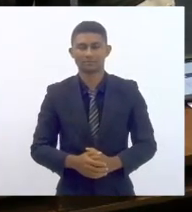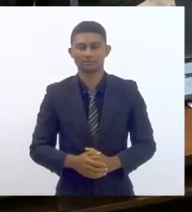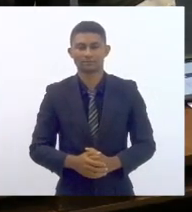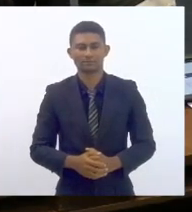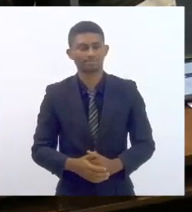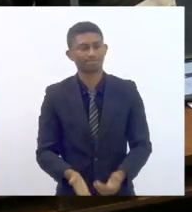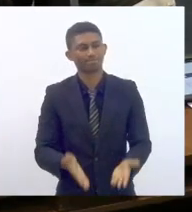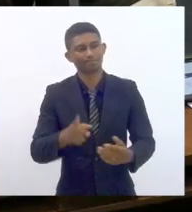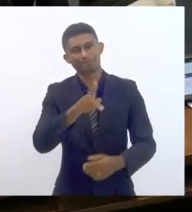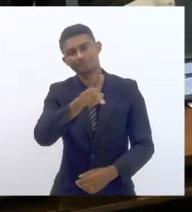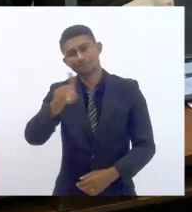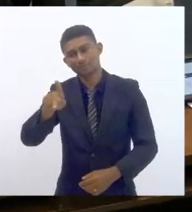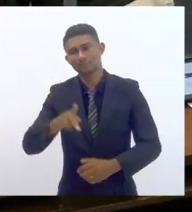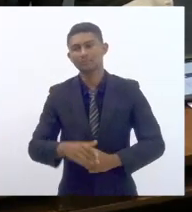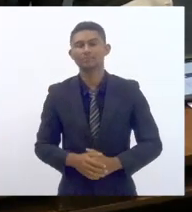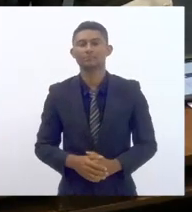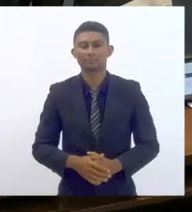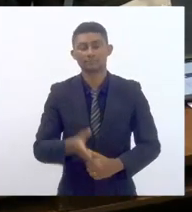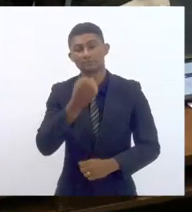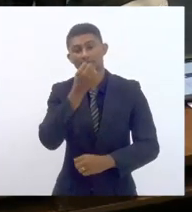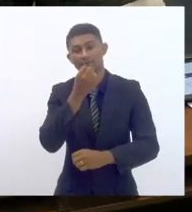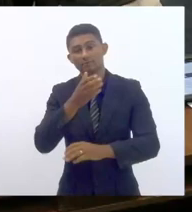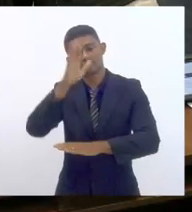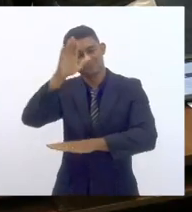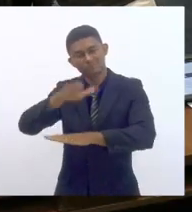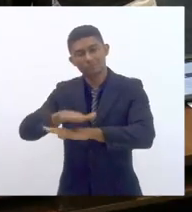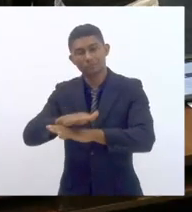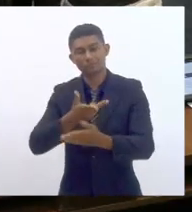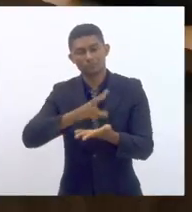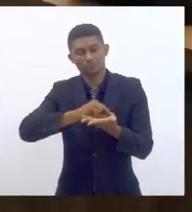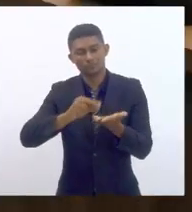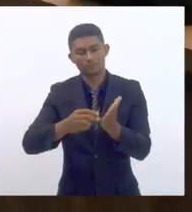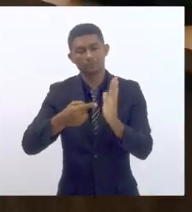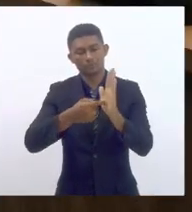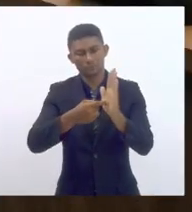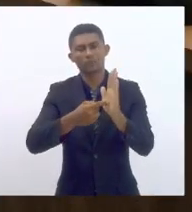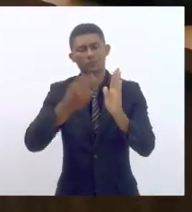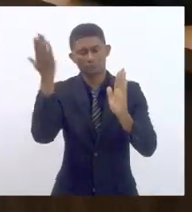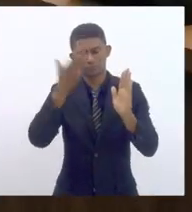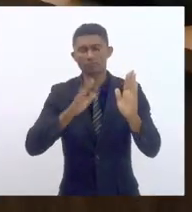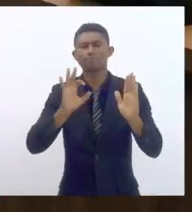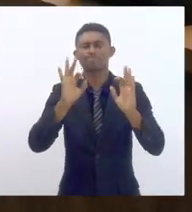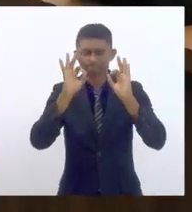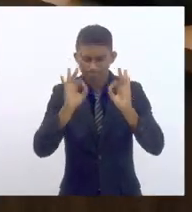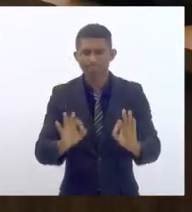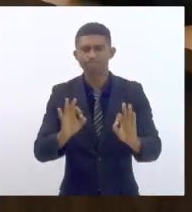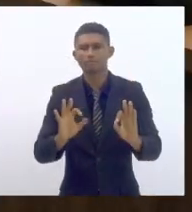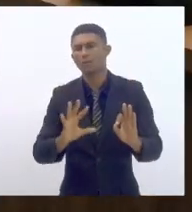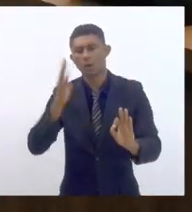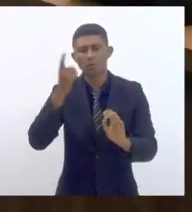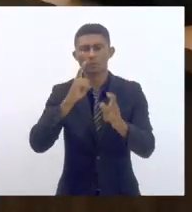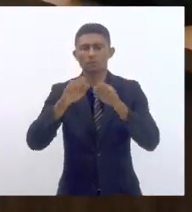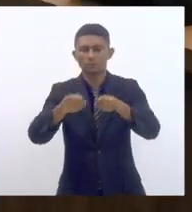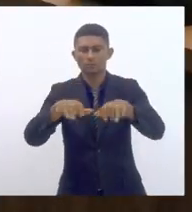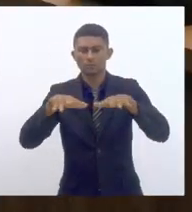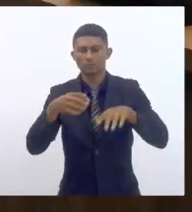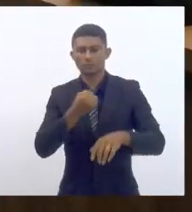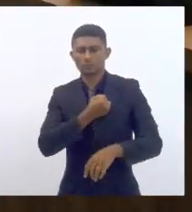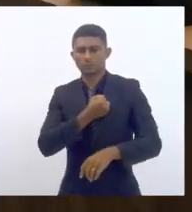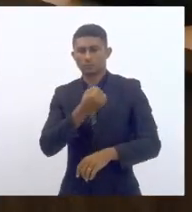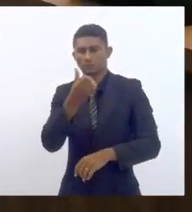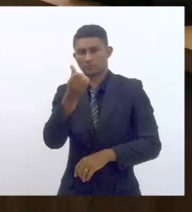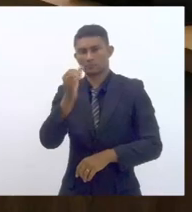Senhor presidente, boa tarde. A ata reflete com exatidão o ocorrido na 60ª